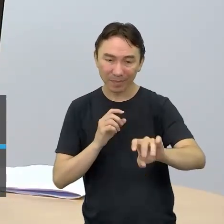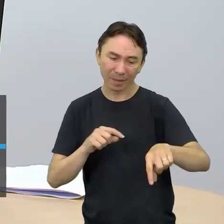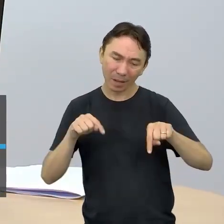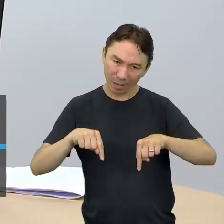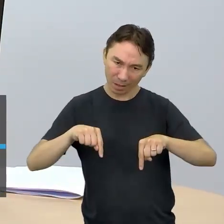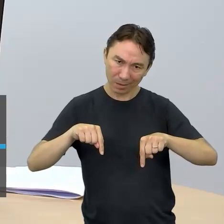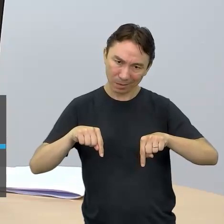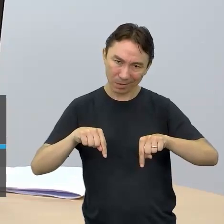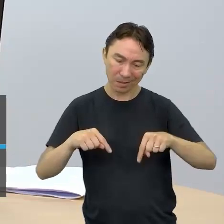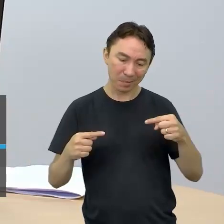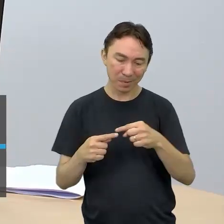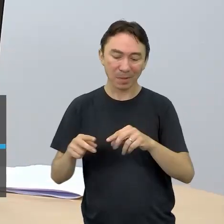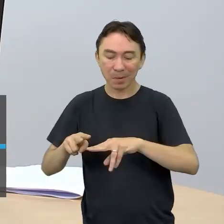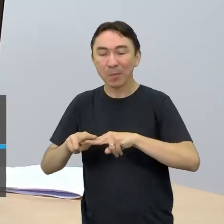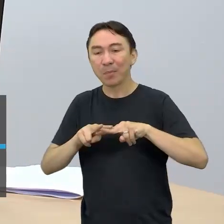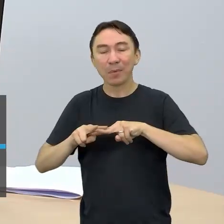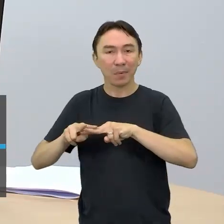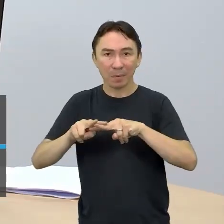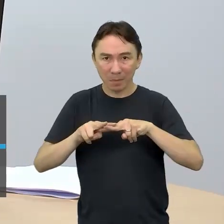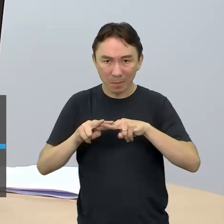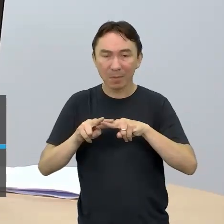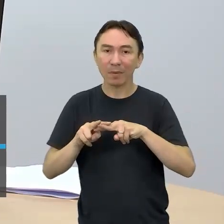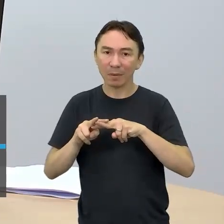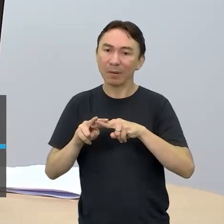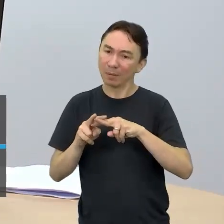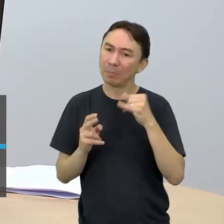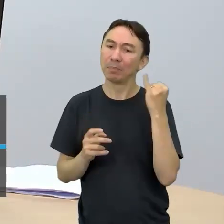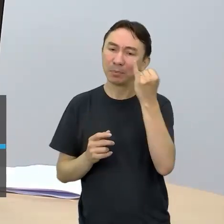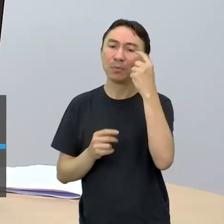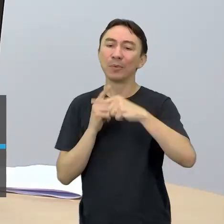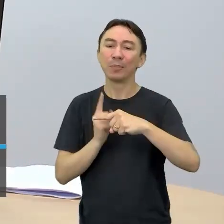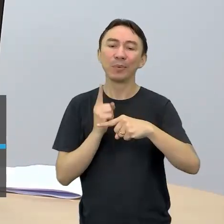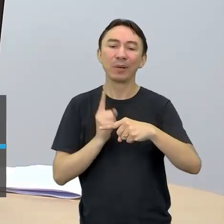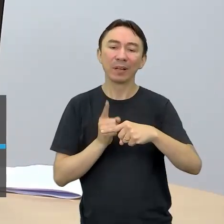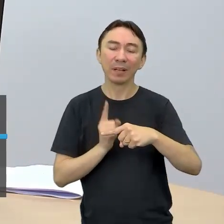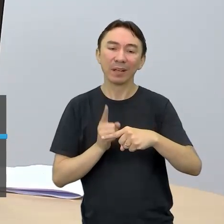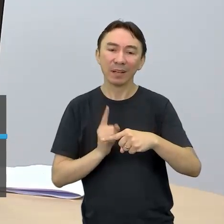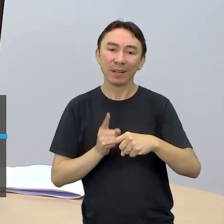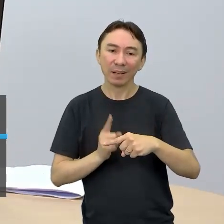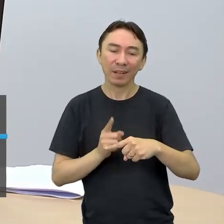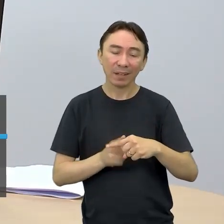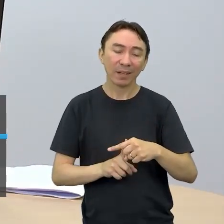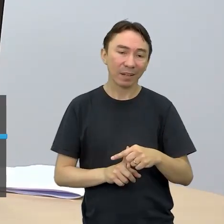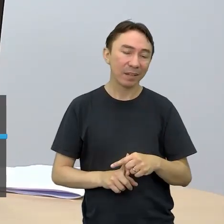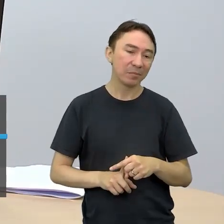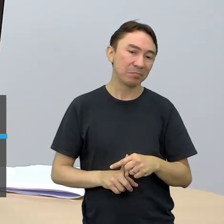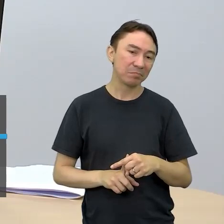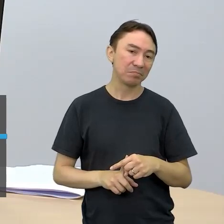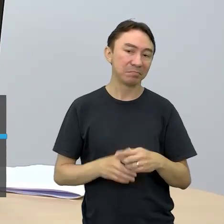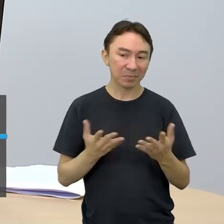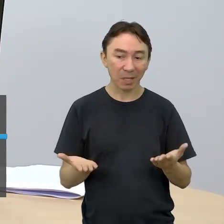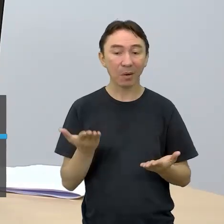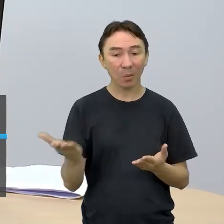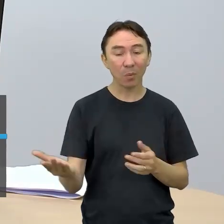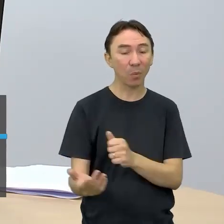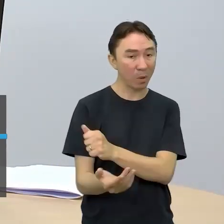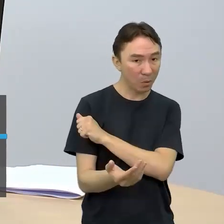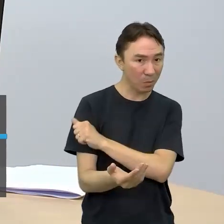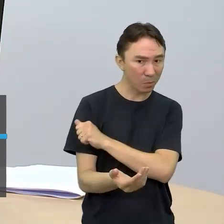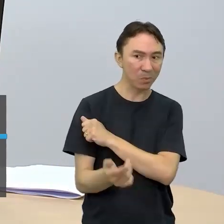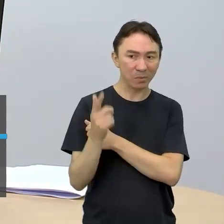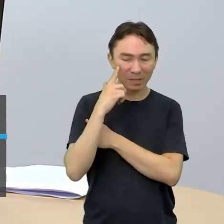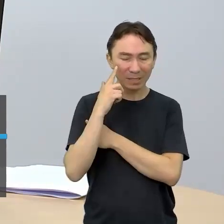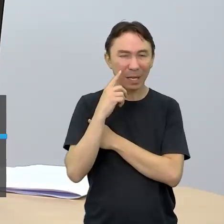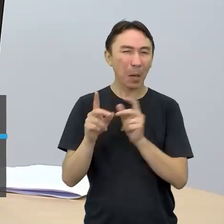de recuperação, ela é muito importante porque direciona realmente os estudantes para aquilo que